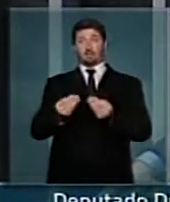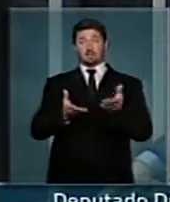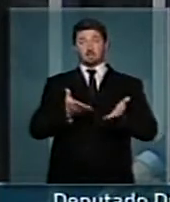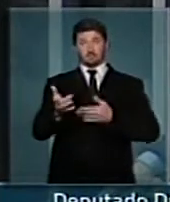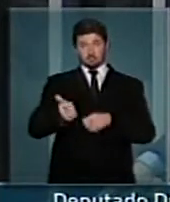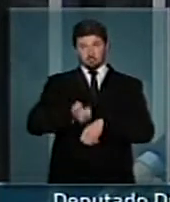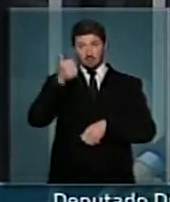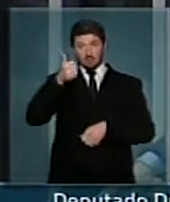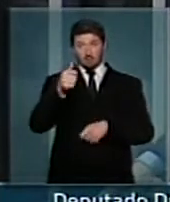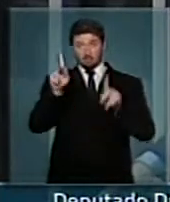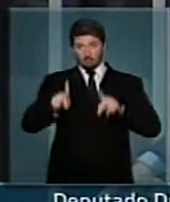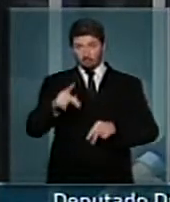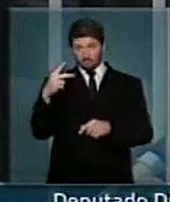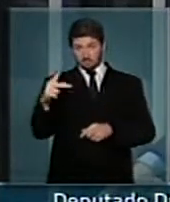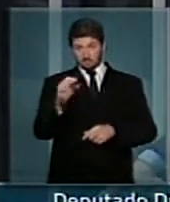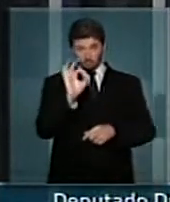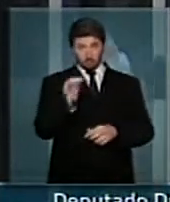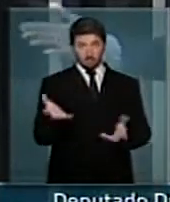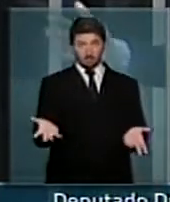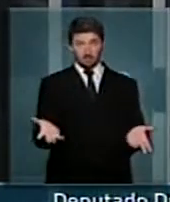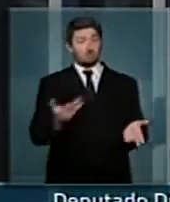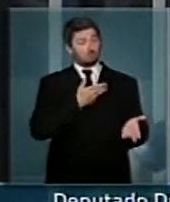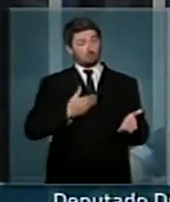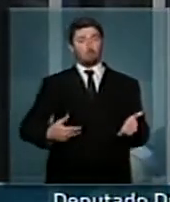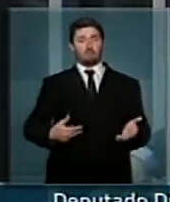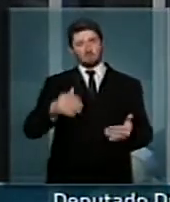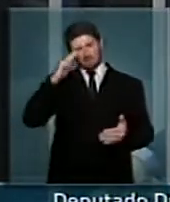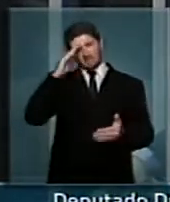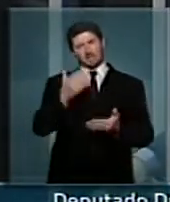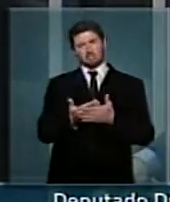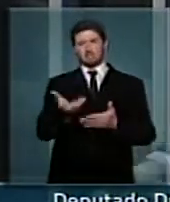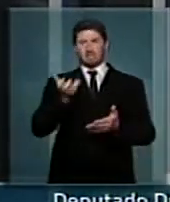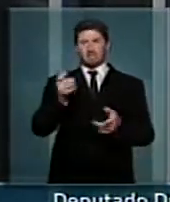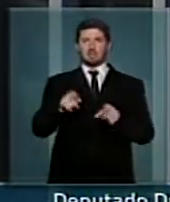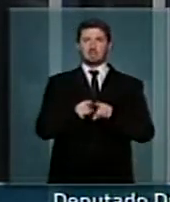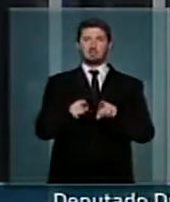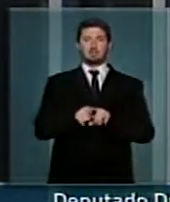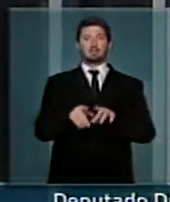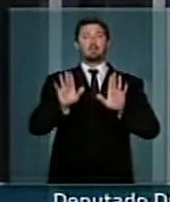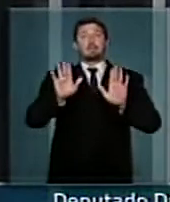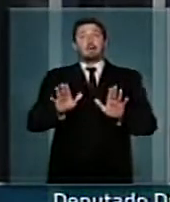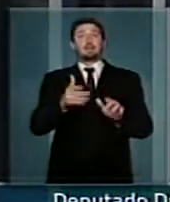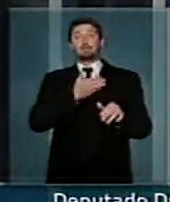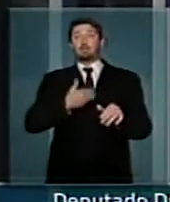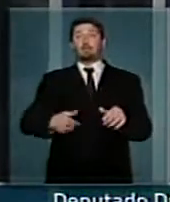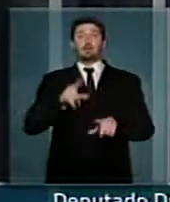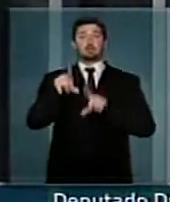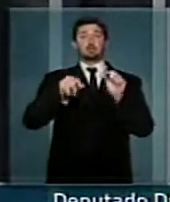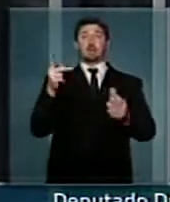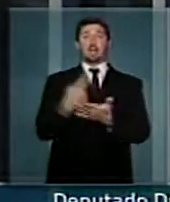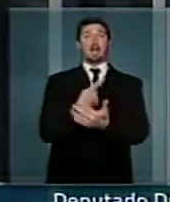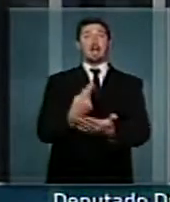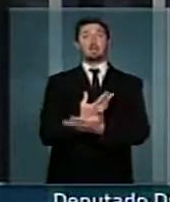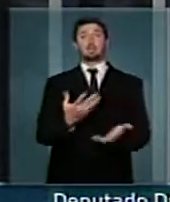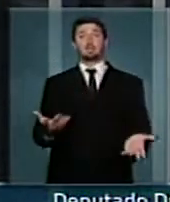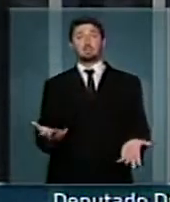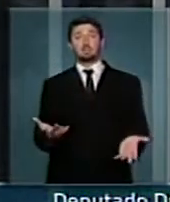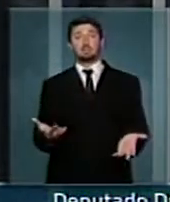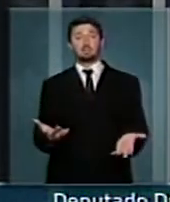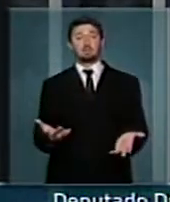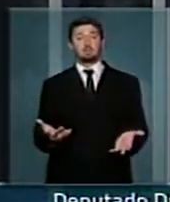serviços à sua população. O governo até acredito que também gostaria, mas o governo escolhe mal. O